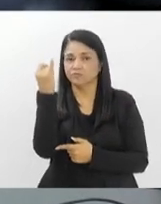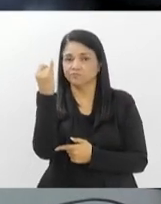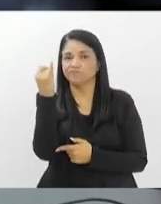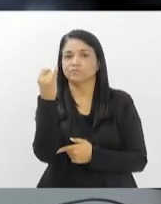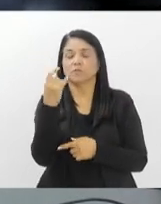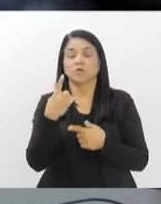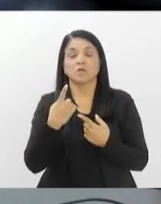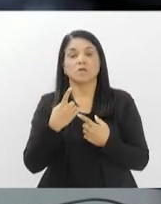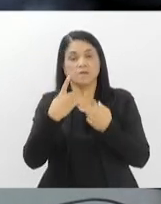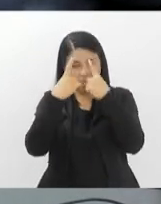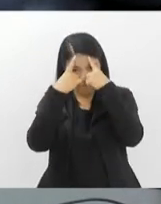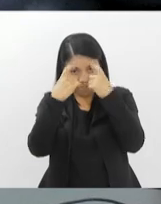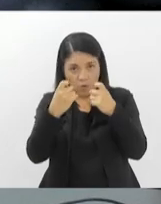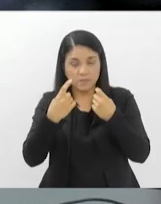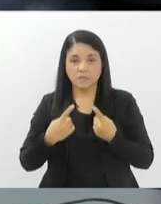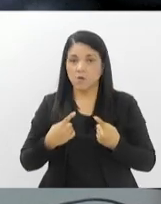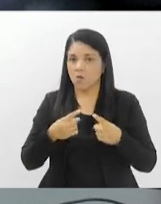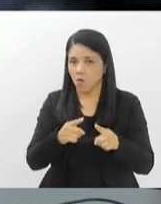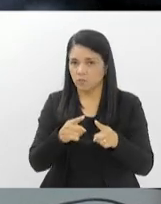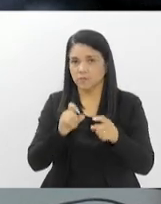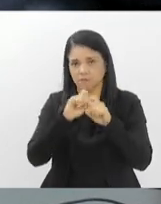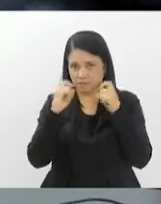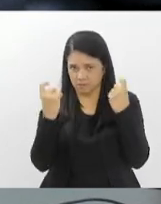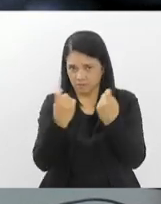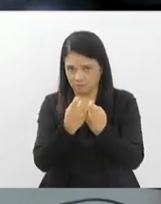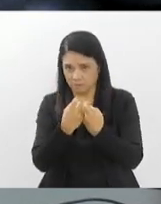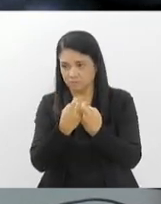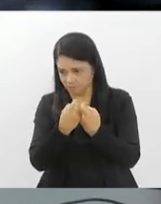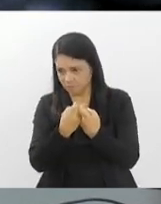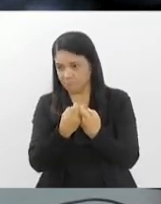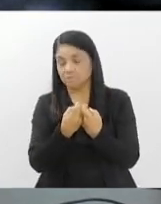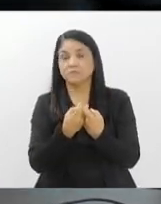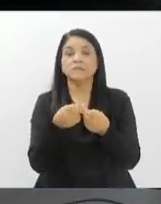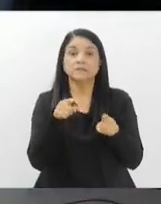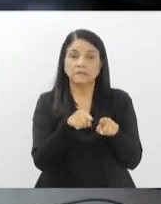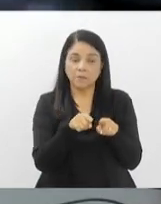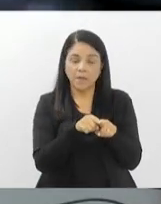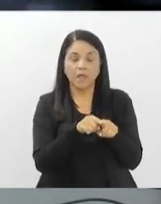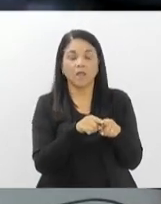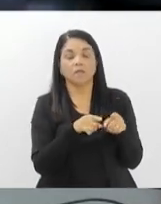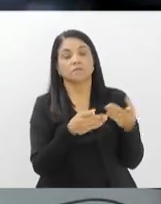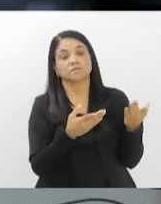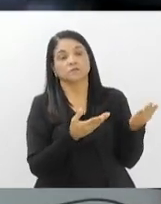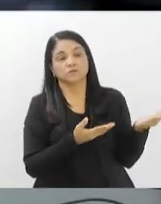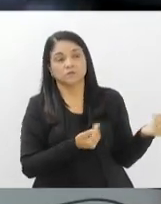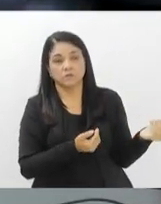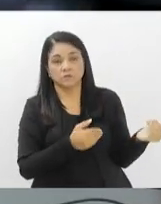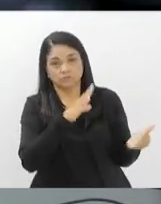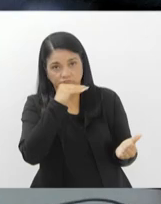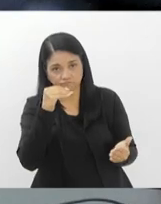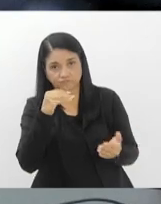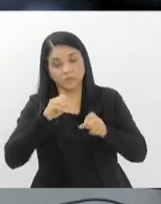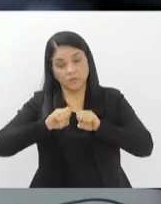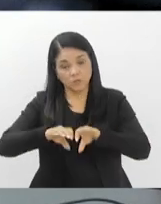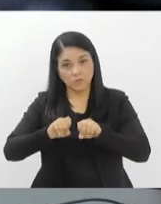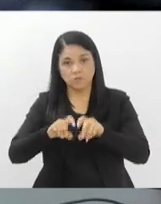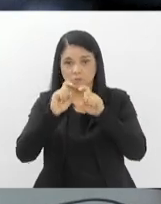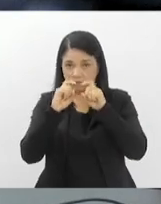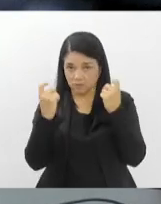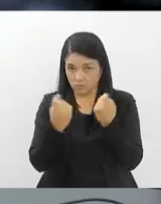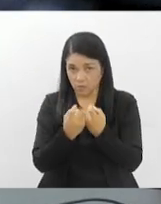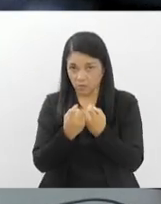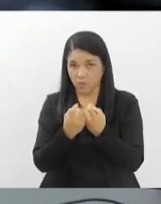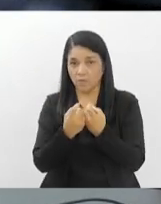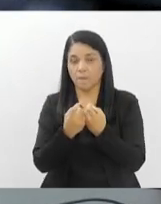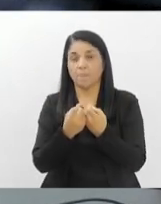combate à violência e as abordagens, no caso dos adolescentes, de educação sexual. Violência,